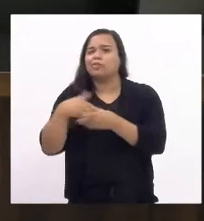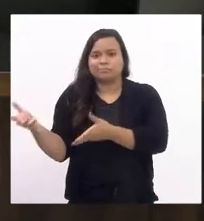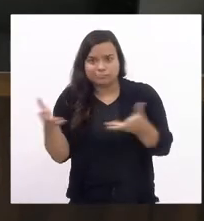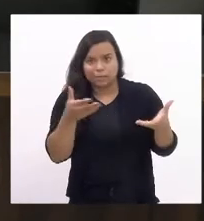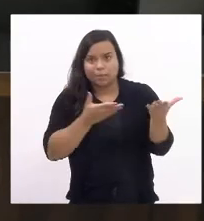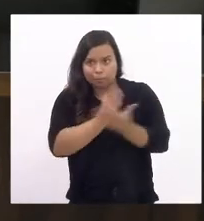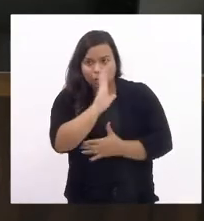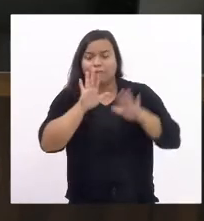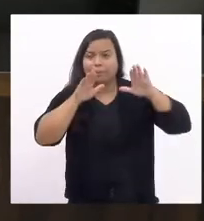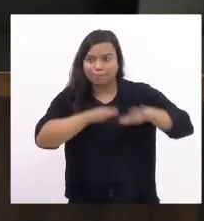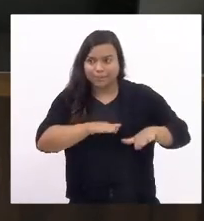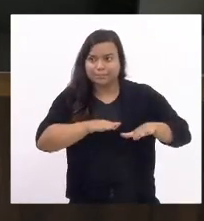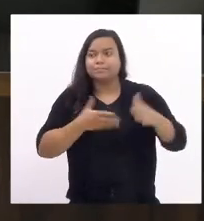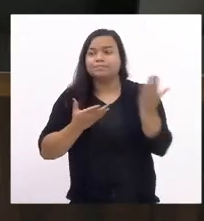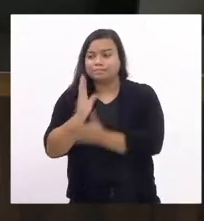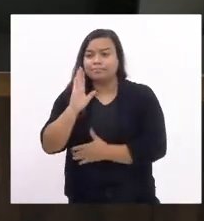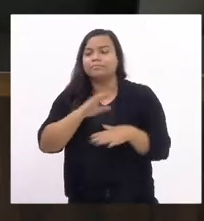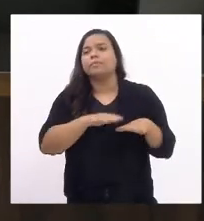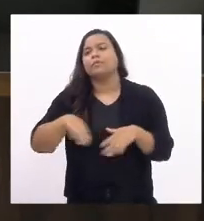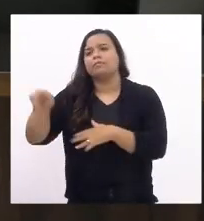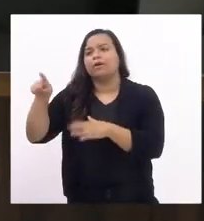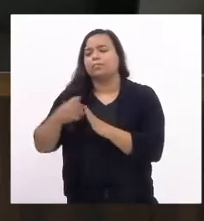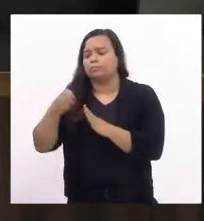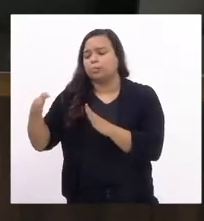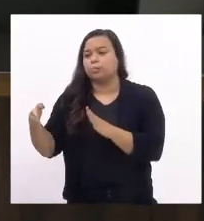aprovam, permaneçam como estão, aprovado, vai à promulgação.